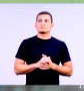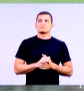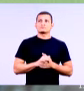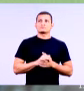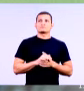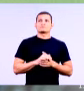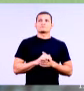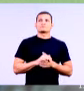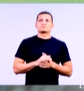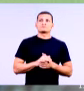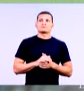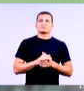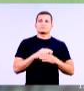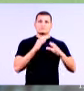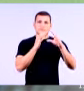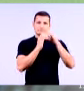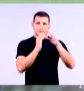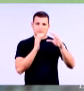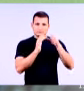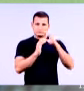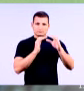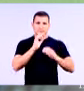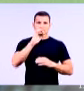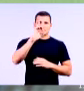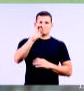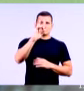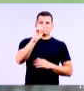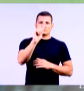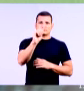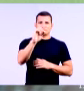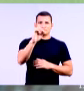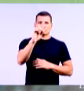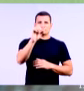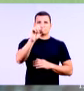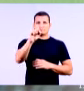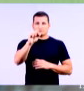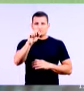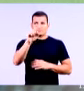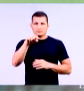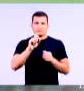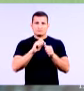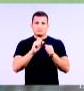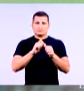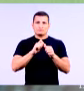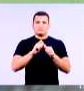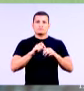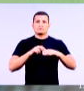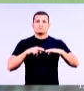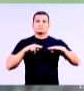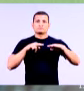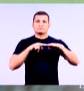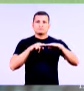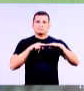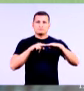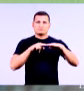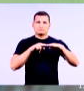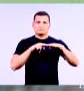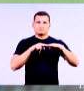a comunicação de dados era feita usando modems, né? Ligados em